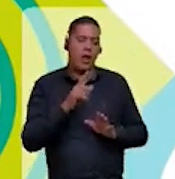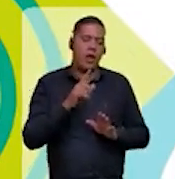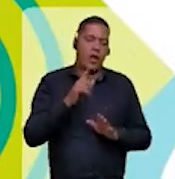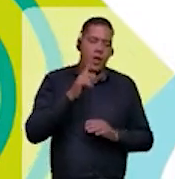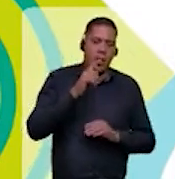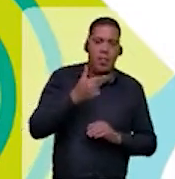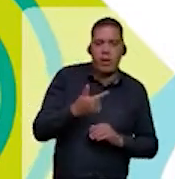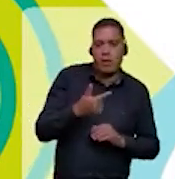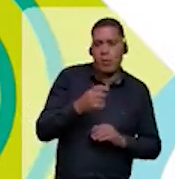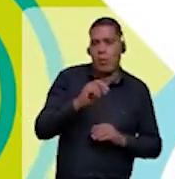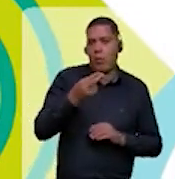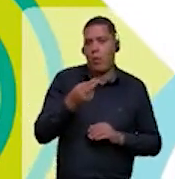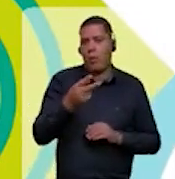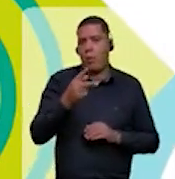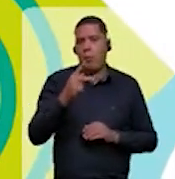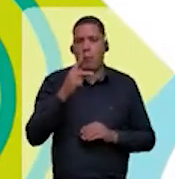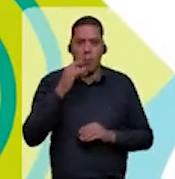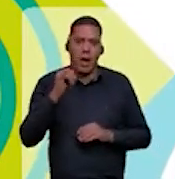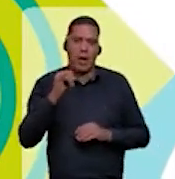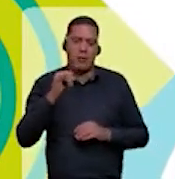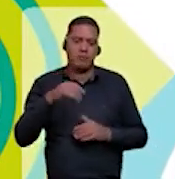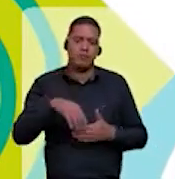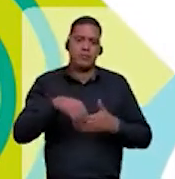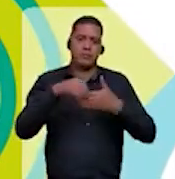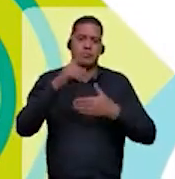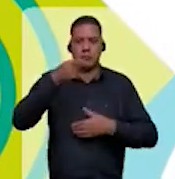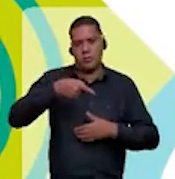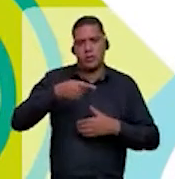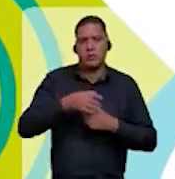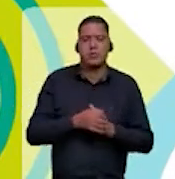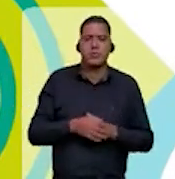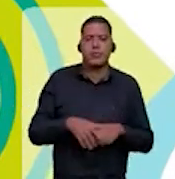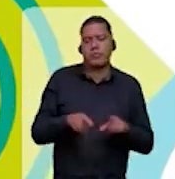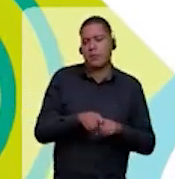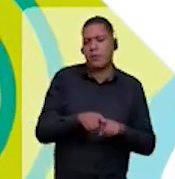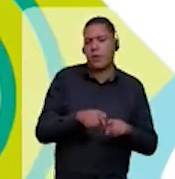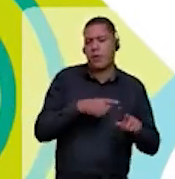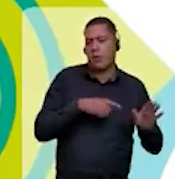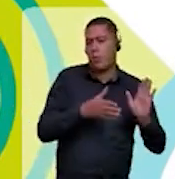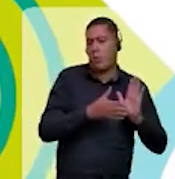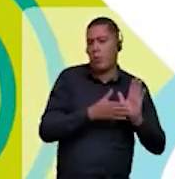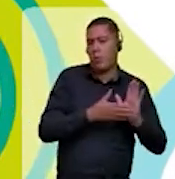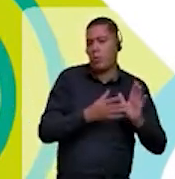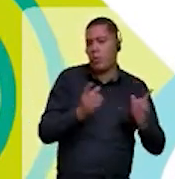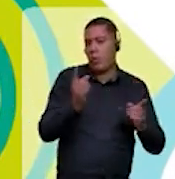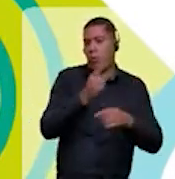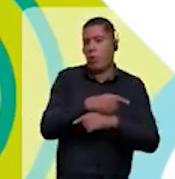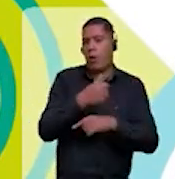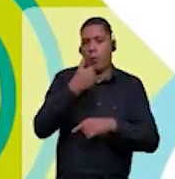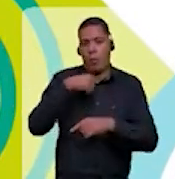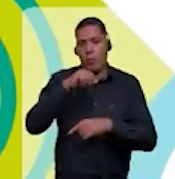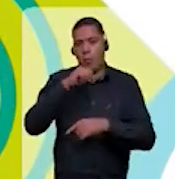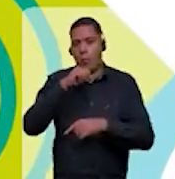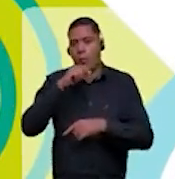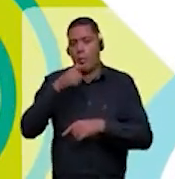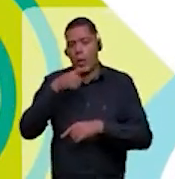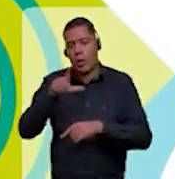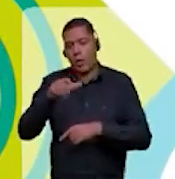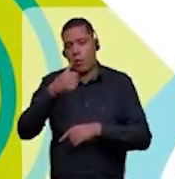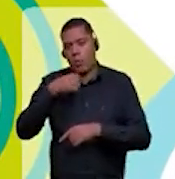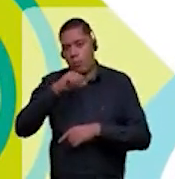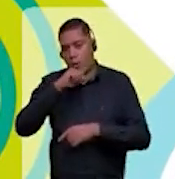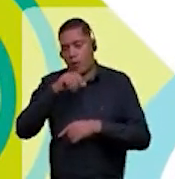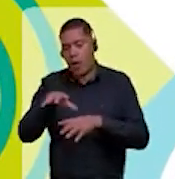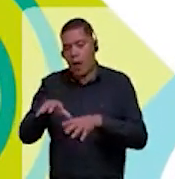Pátria de Pátria pai autoridade propõe-se ao contrário uma língua matria de Mater